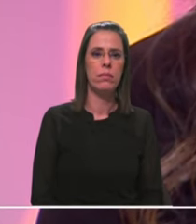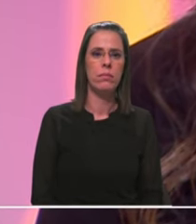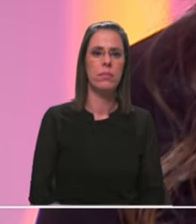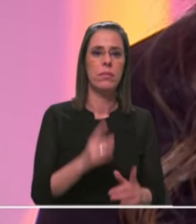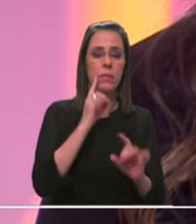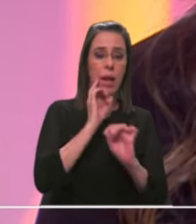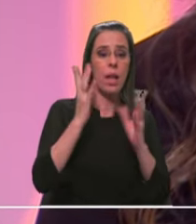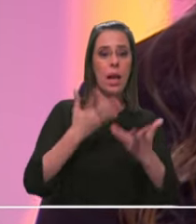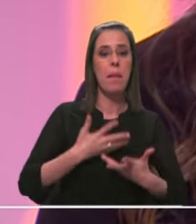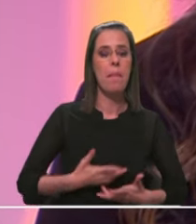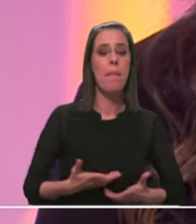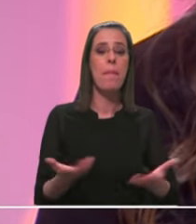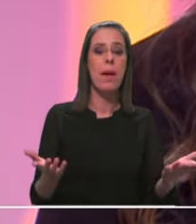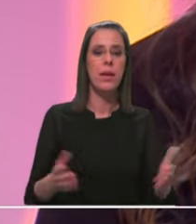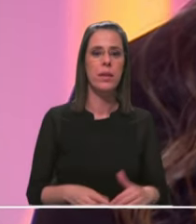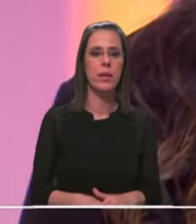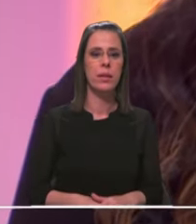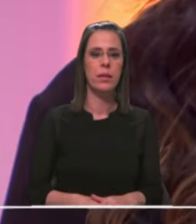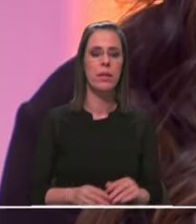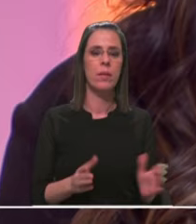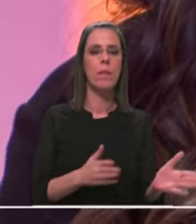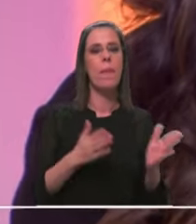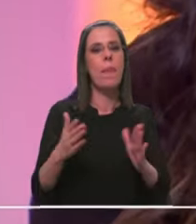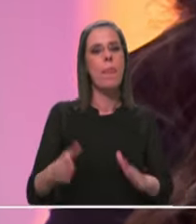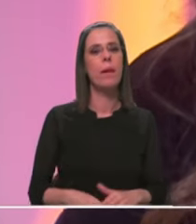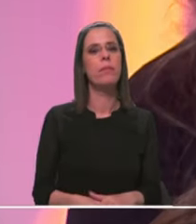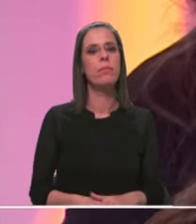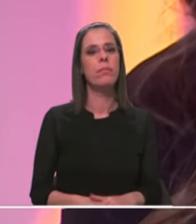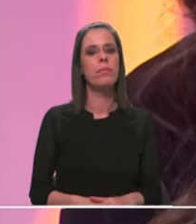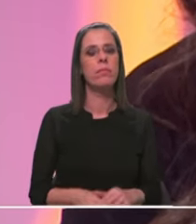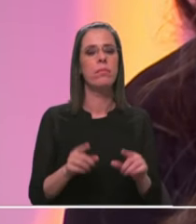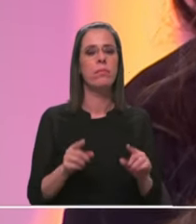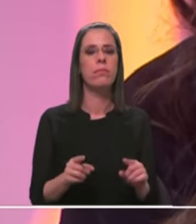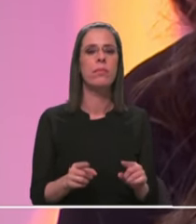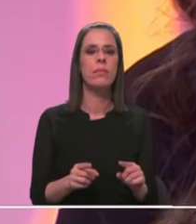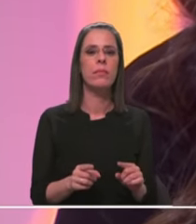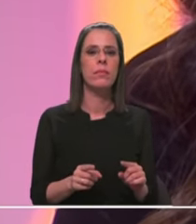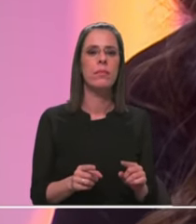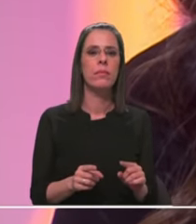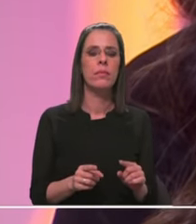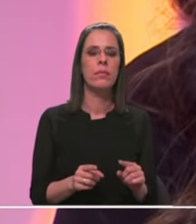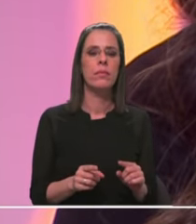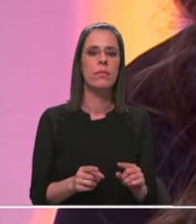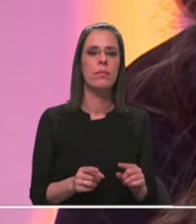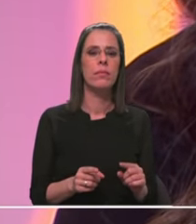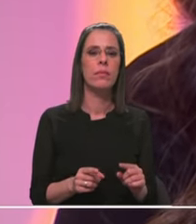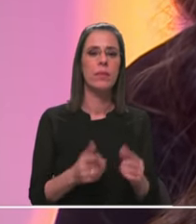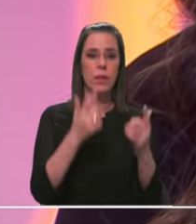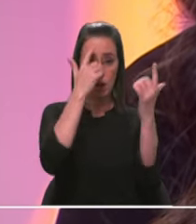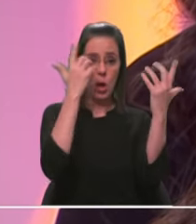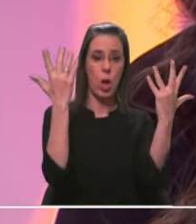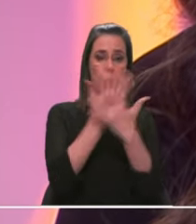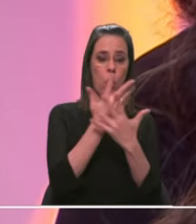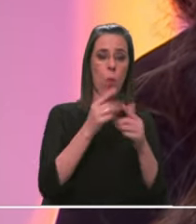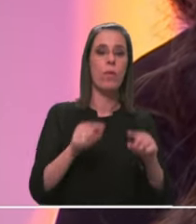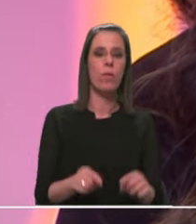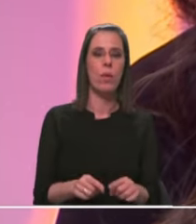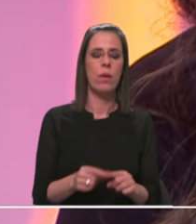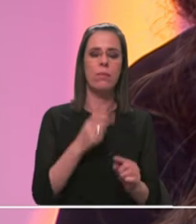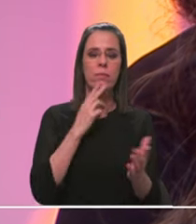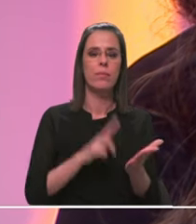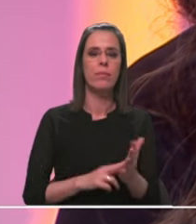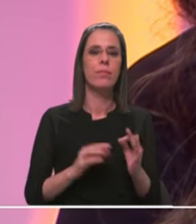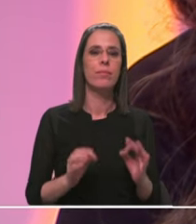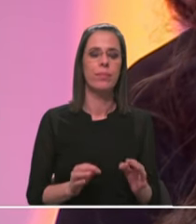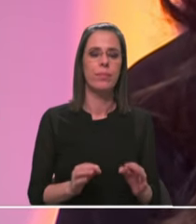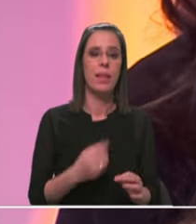Claro que sim, mas por outro lado, ele. A parte confusa aqui é que ele